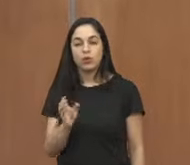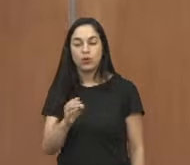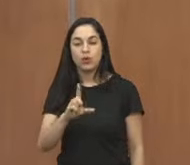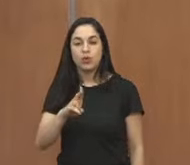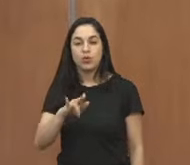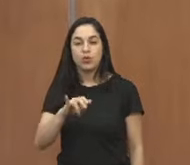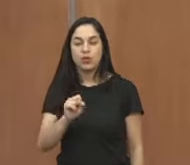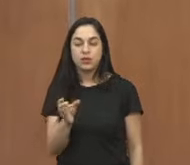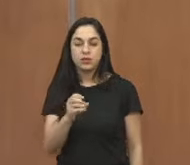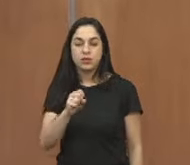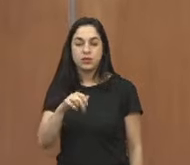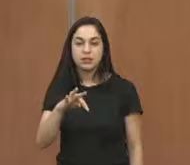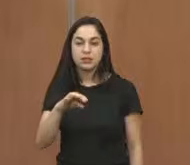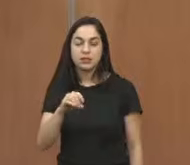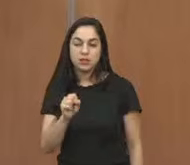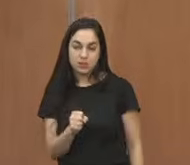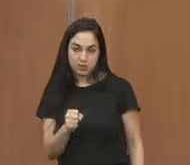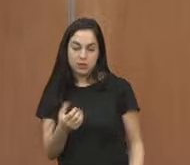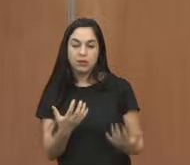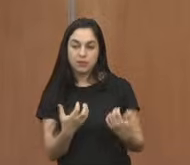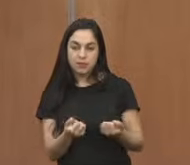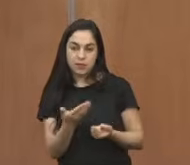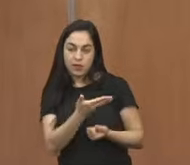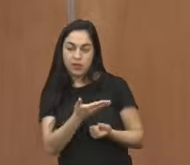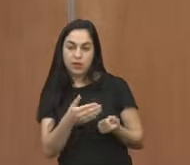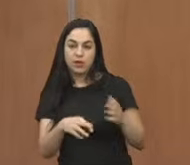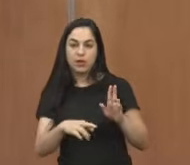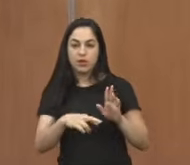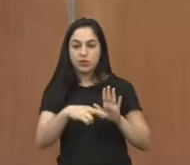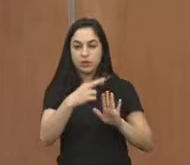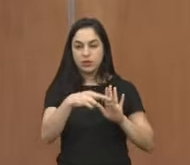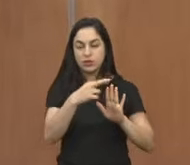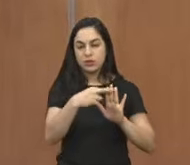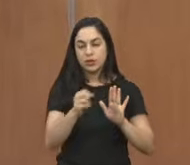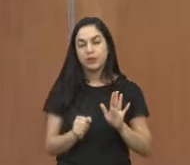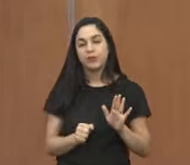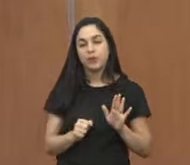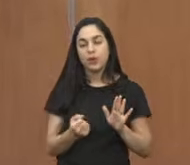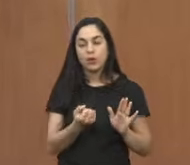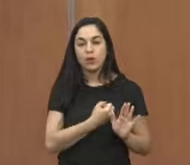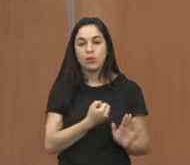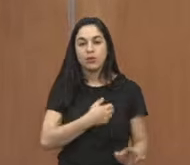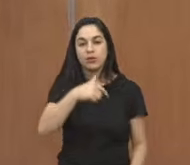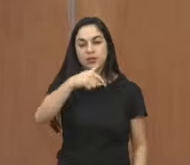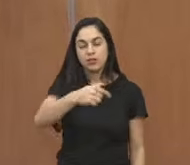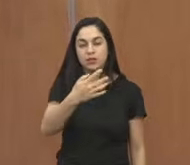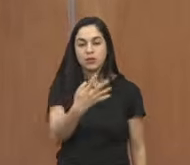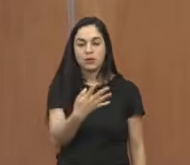seguinte resolução. Artigo 1º. A resolução número